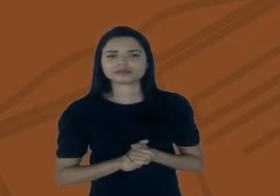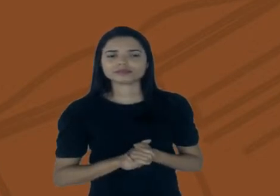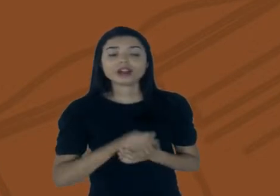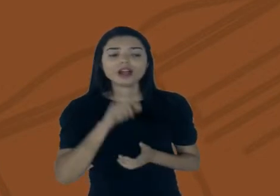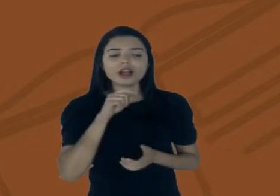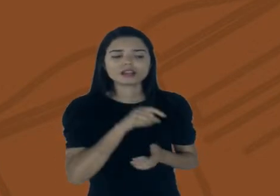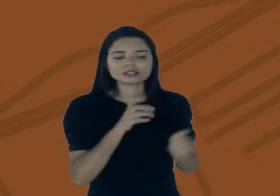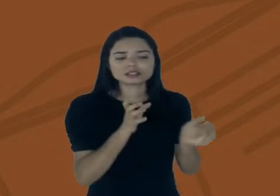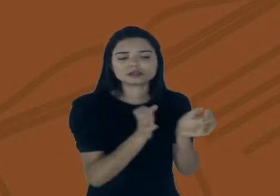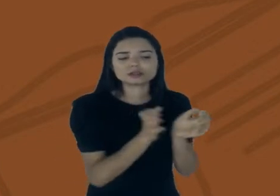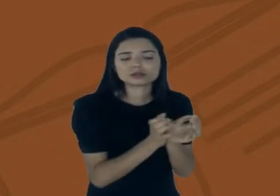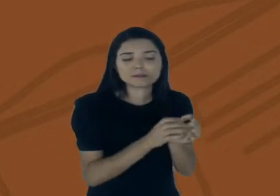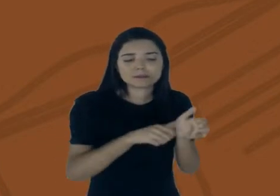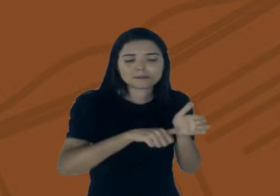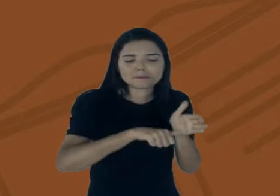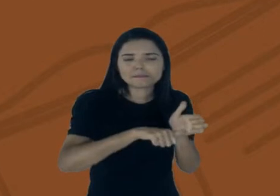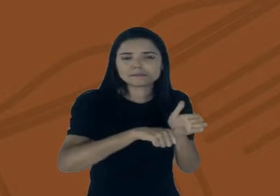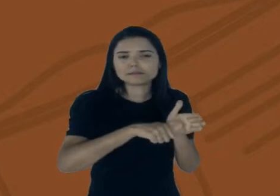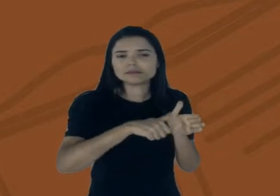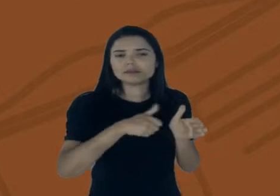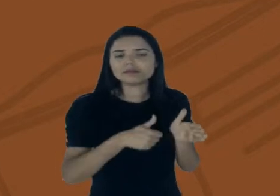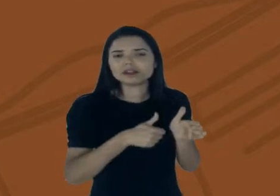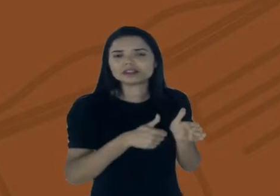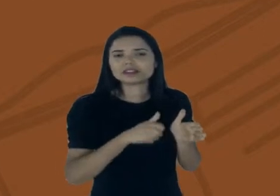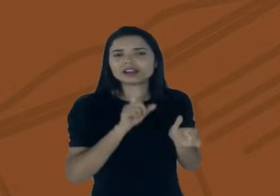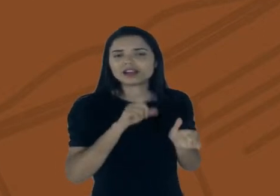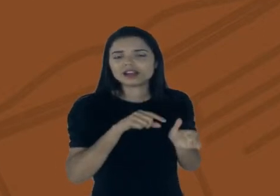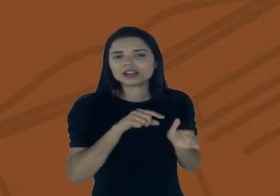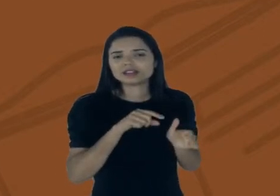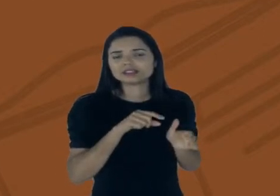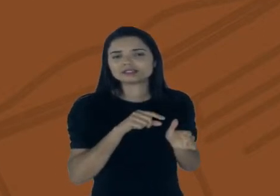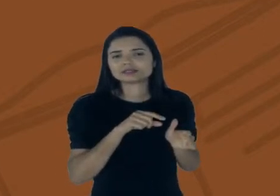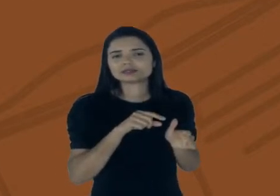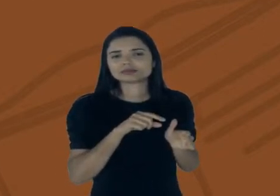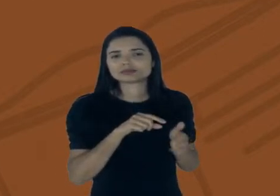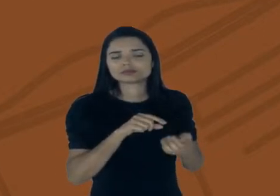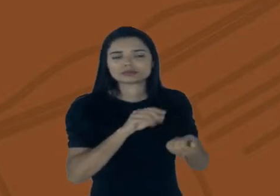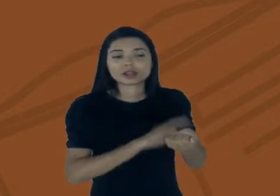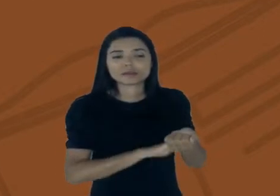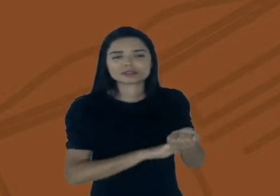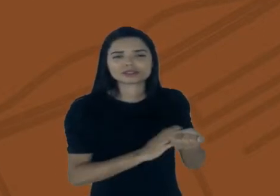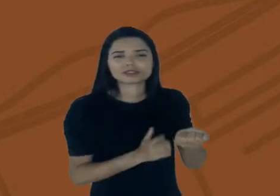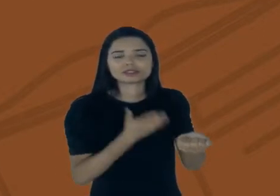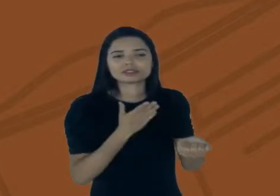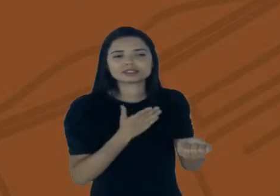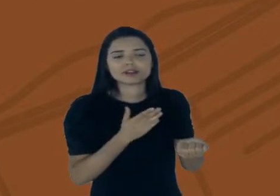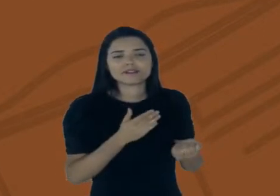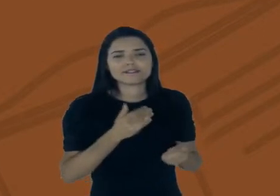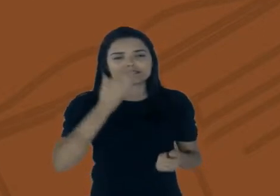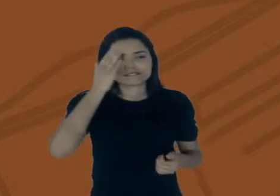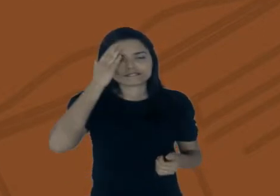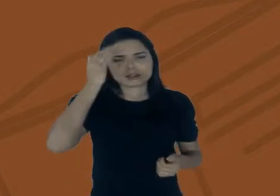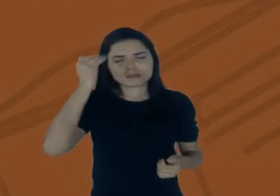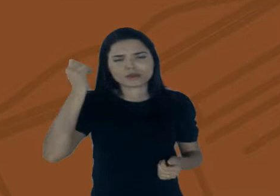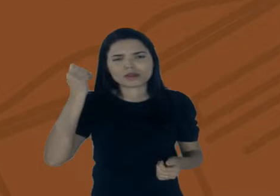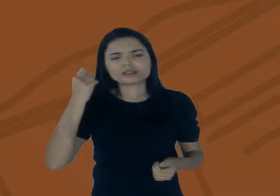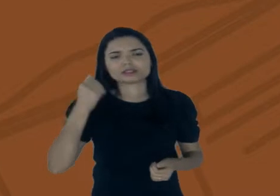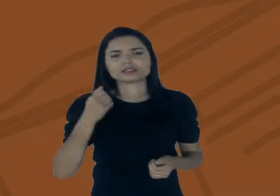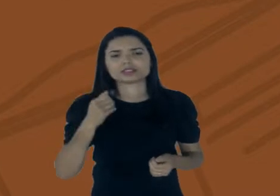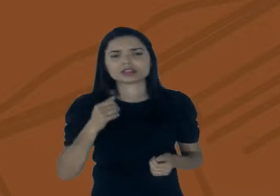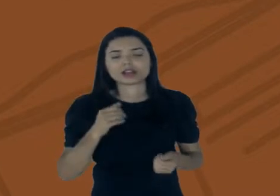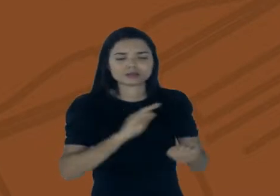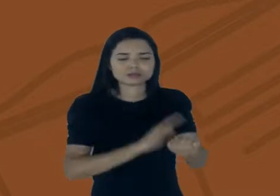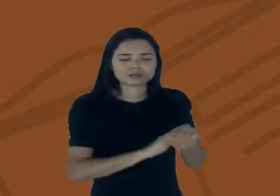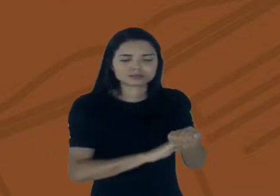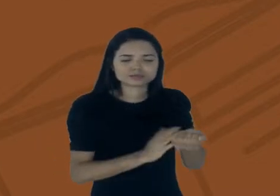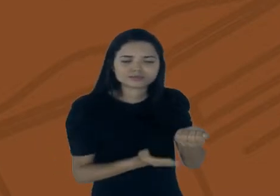Então, a hipertensão primária, ela seria a forma mais comum de hipertensão. É o aumento da pressão que